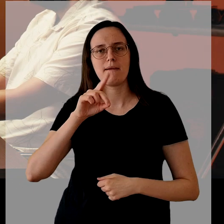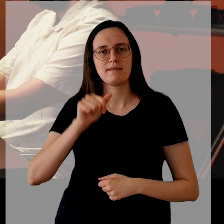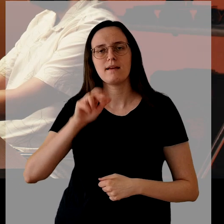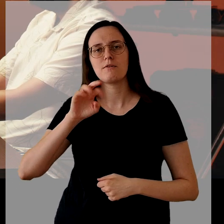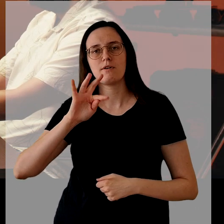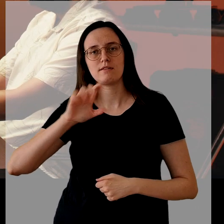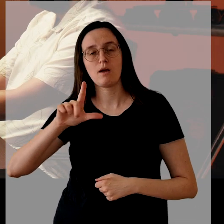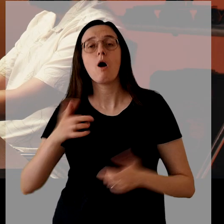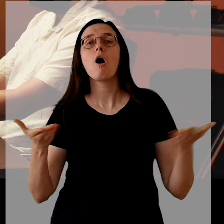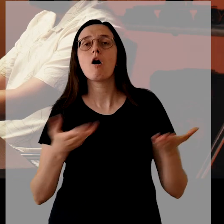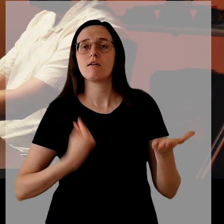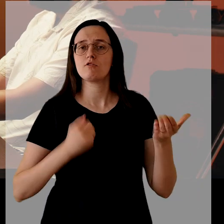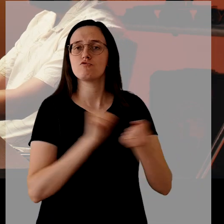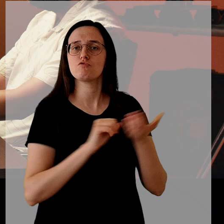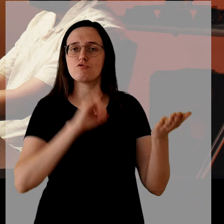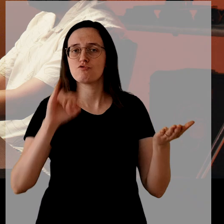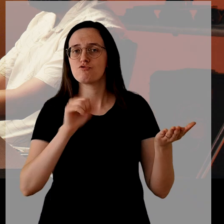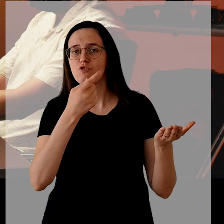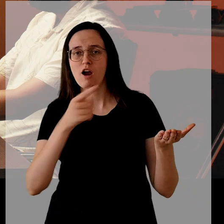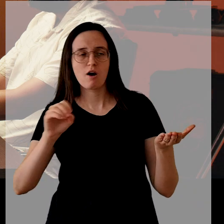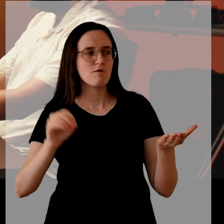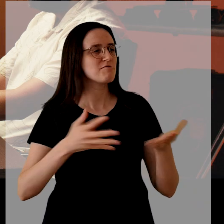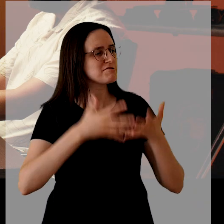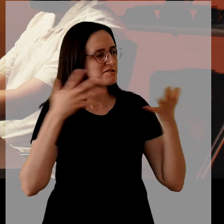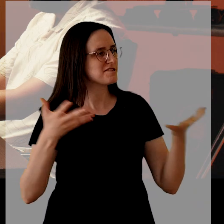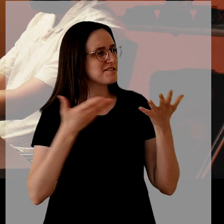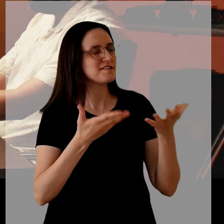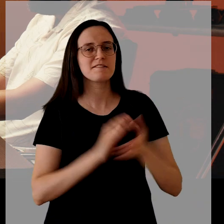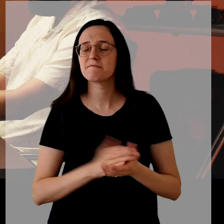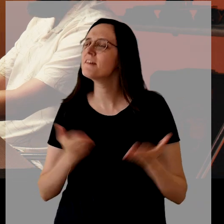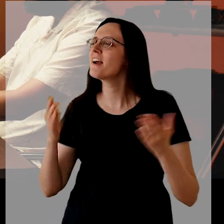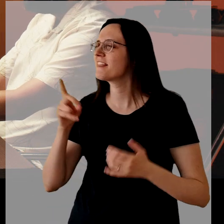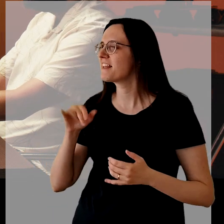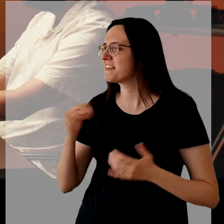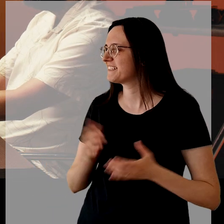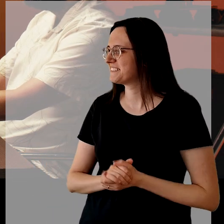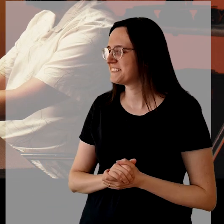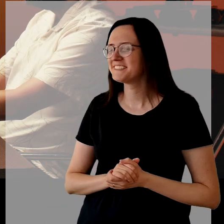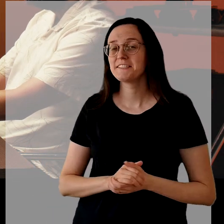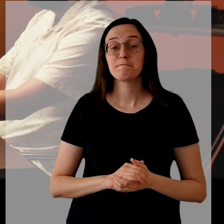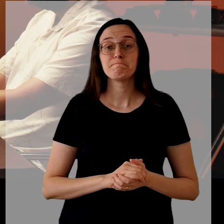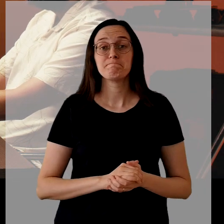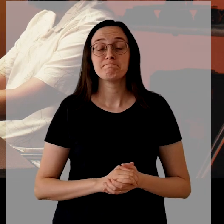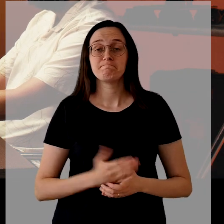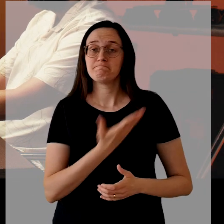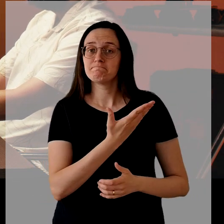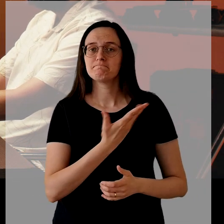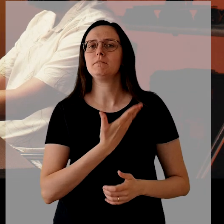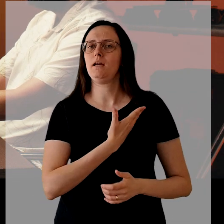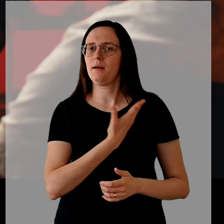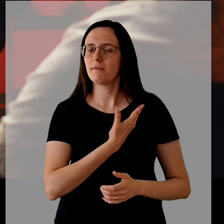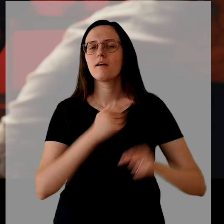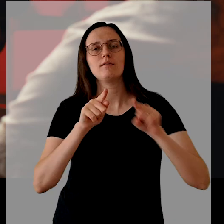aqui com João Castelo Branco, grande João. E aí, Dani? Um